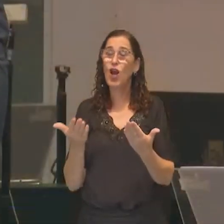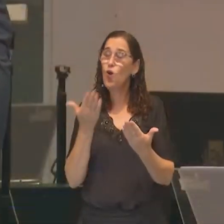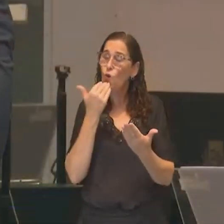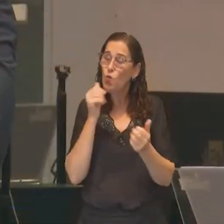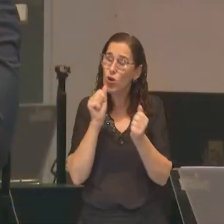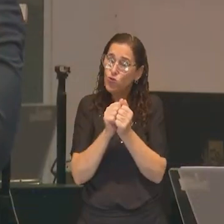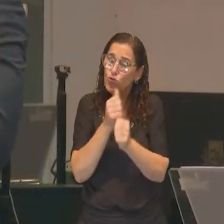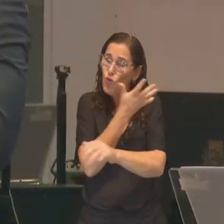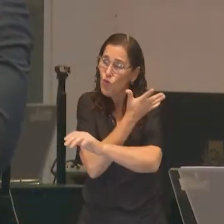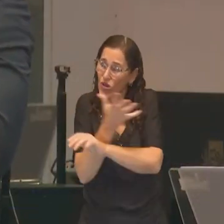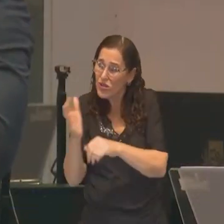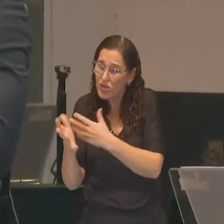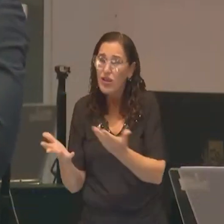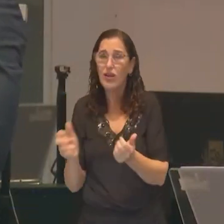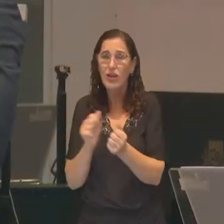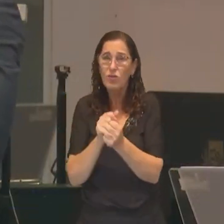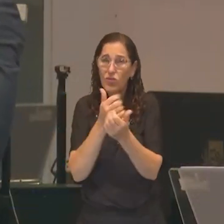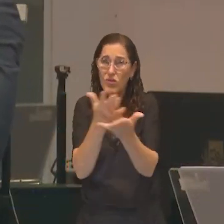cear.